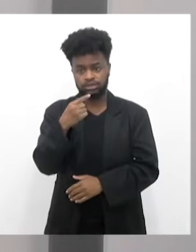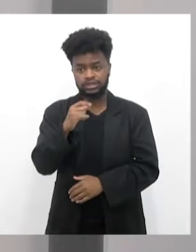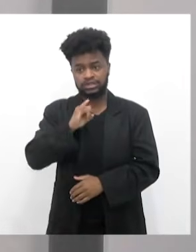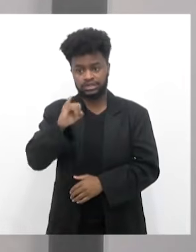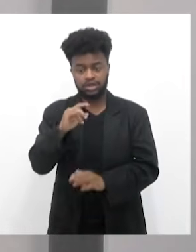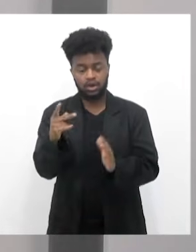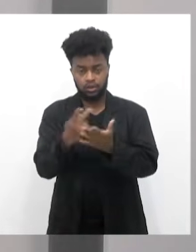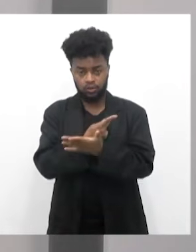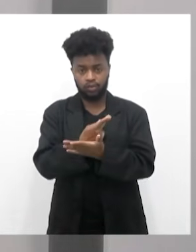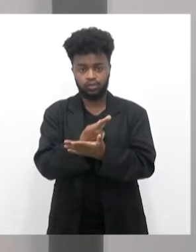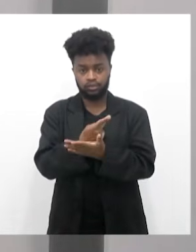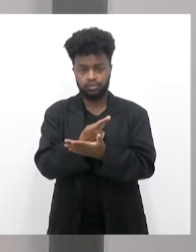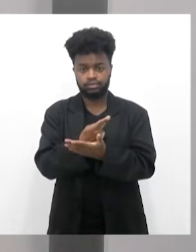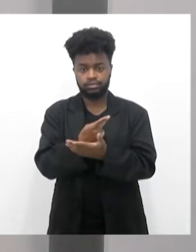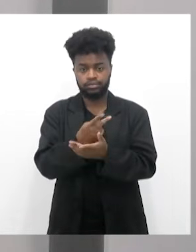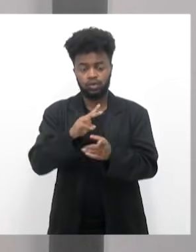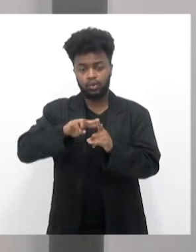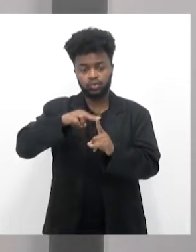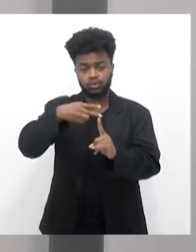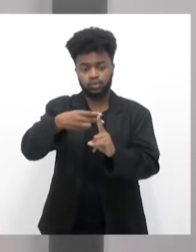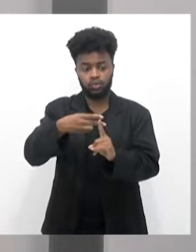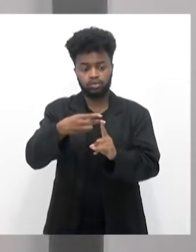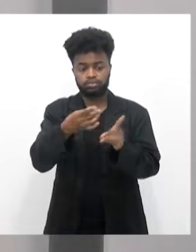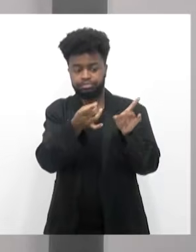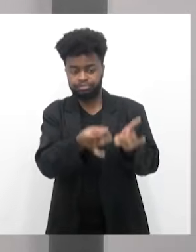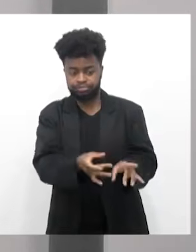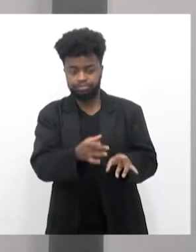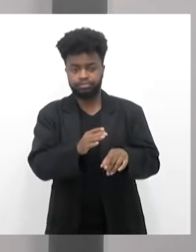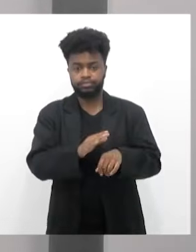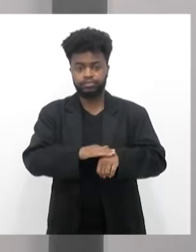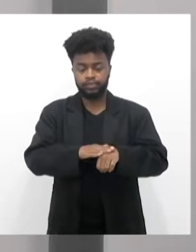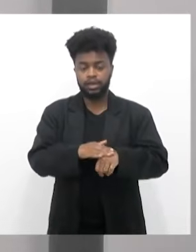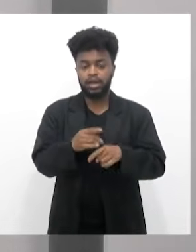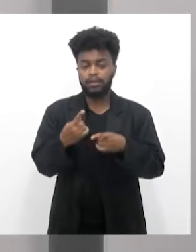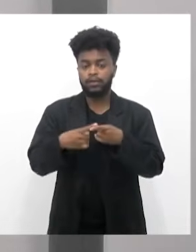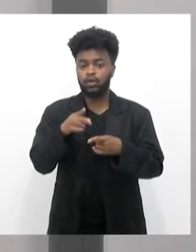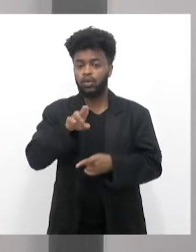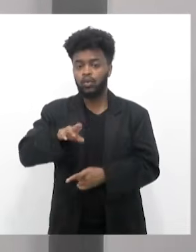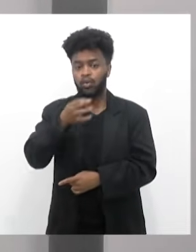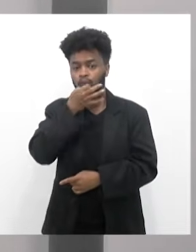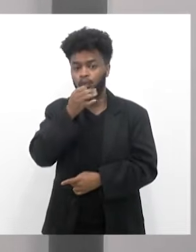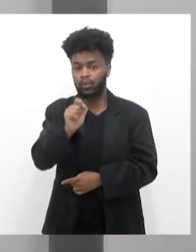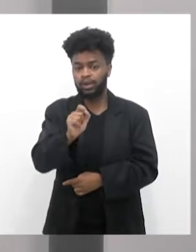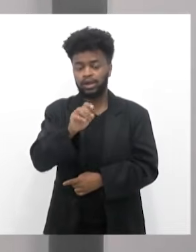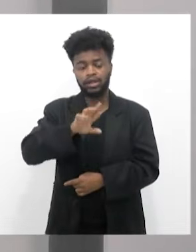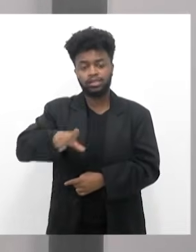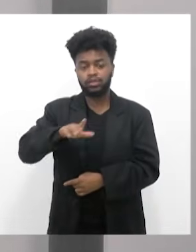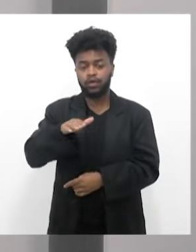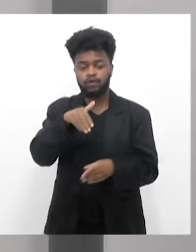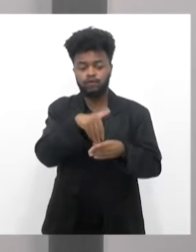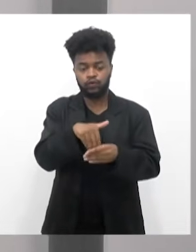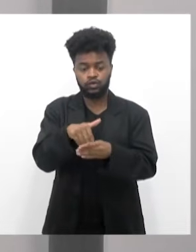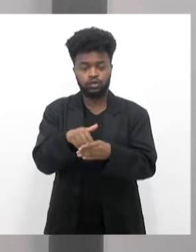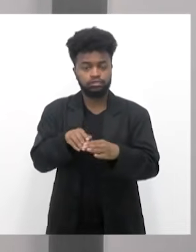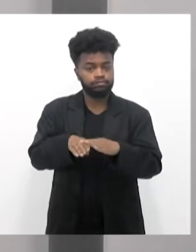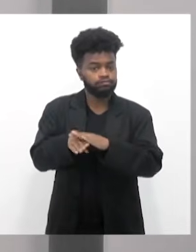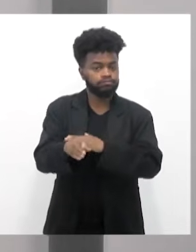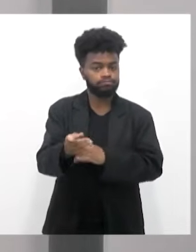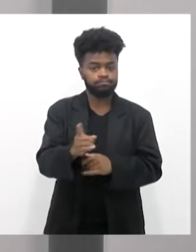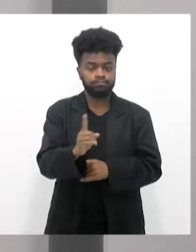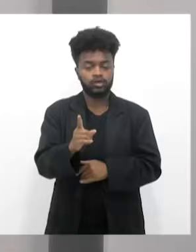do fato jurídico dupla vacância, utilizando como argumento que não é uma eleição ordinária, não é uma